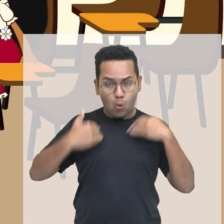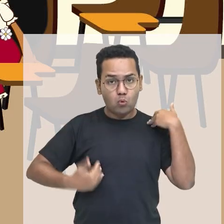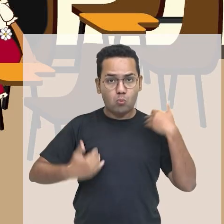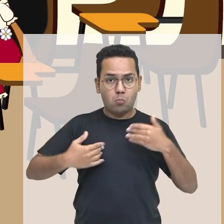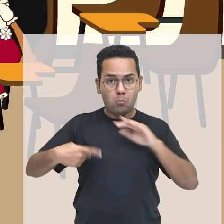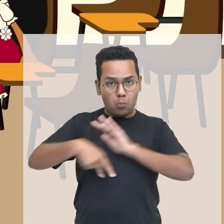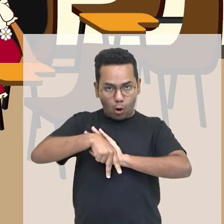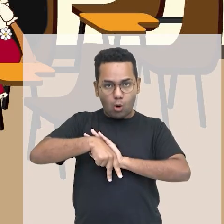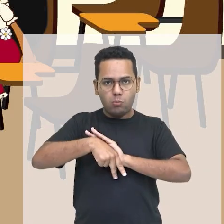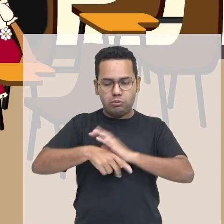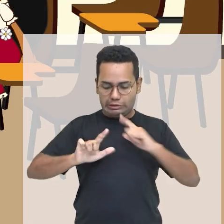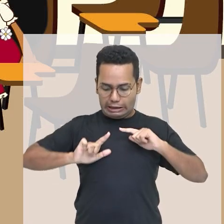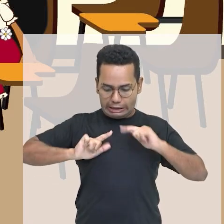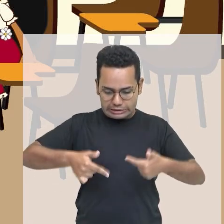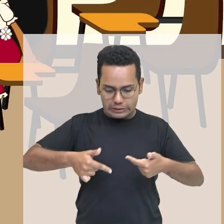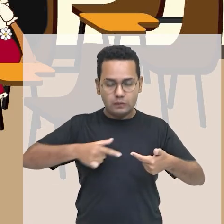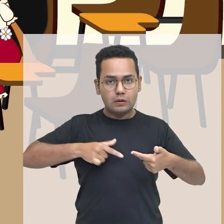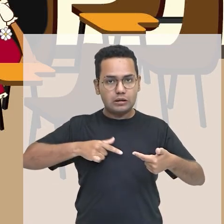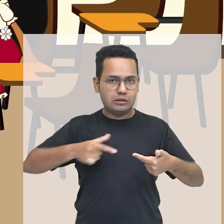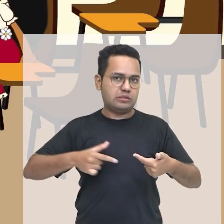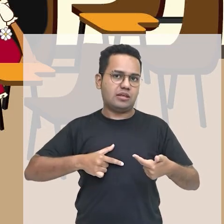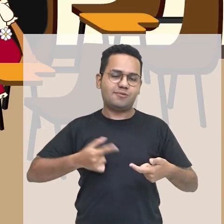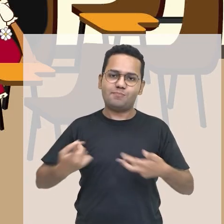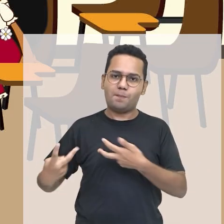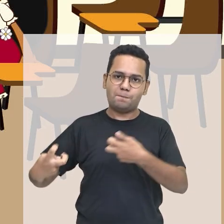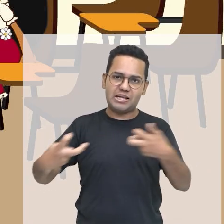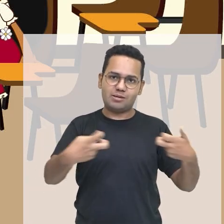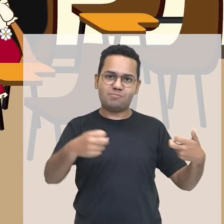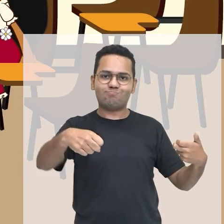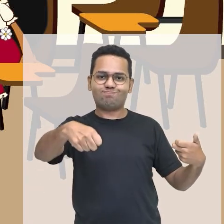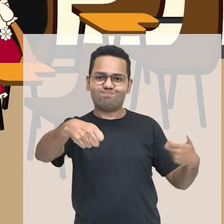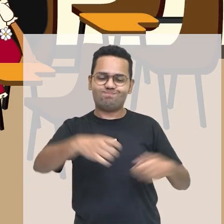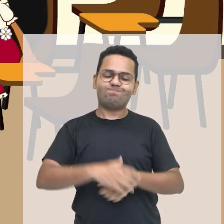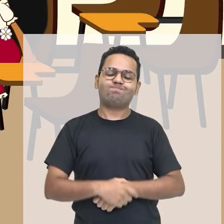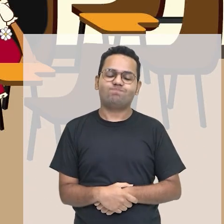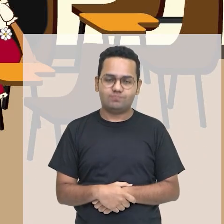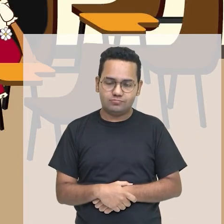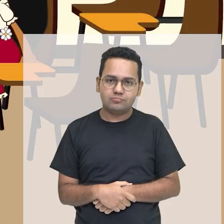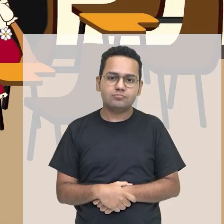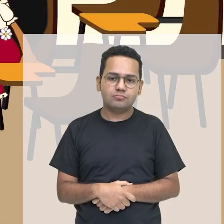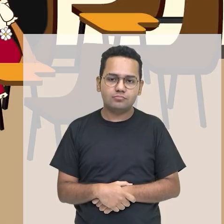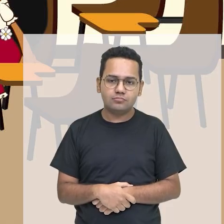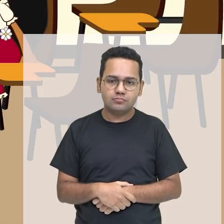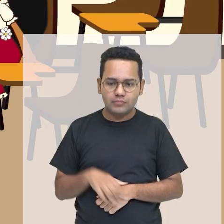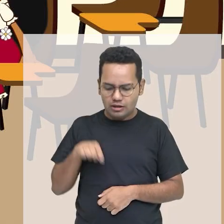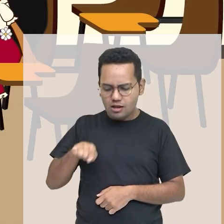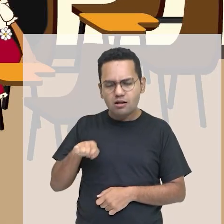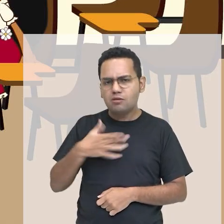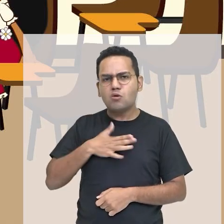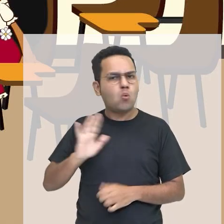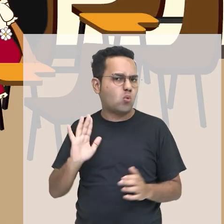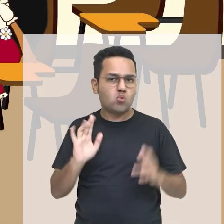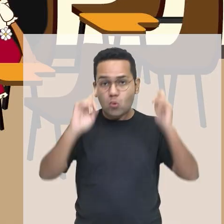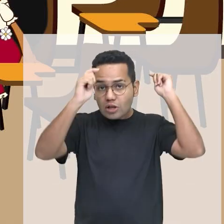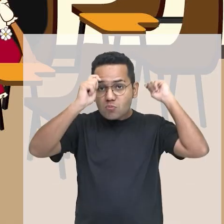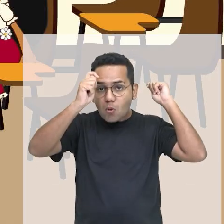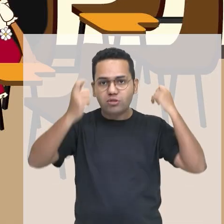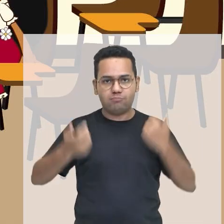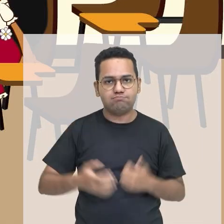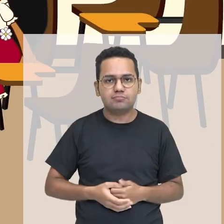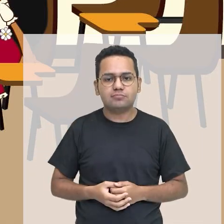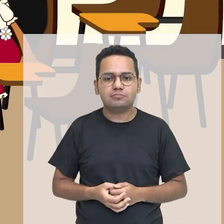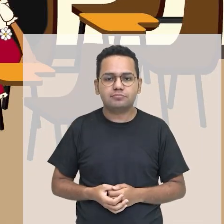que esse personagem falou para toda a classe, esse personagem de boné, ele não gostou, né? Ele não estava prestando